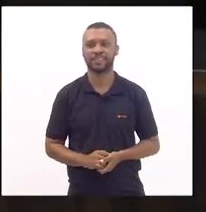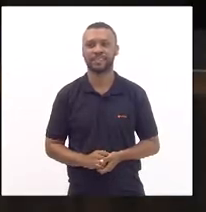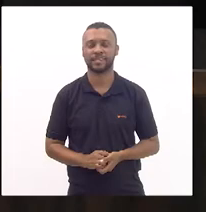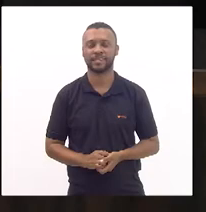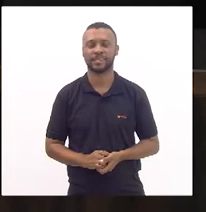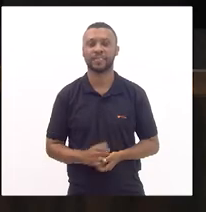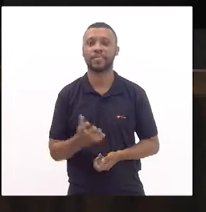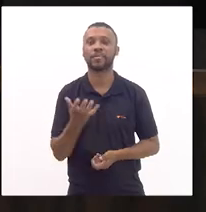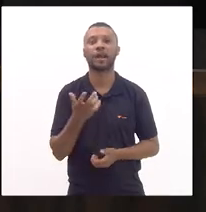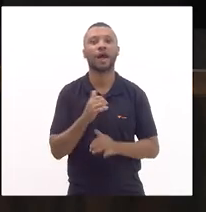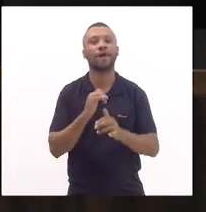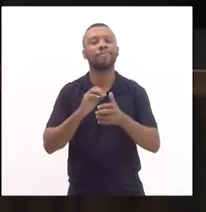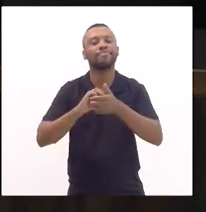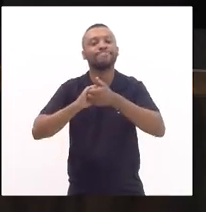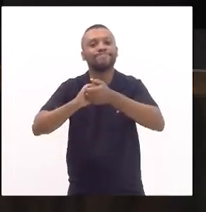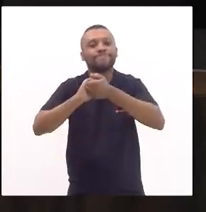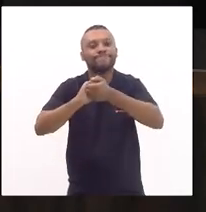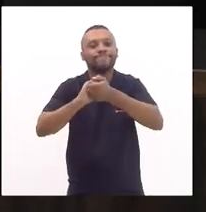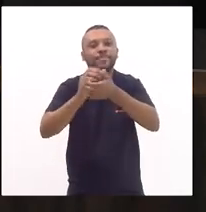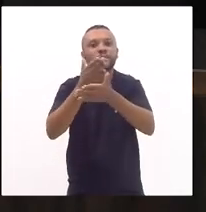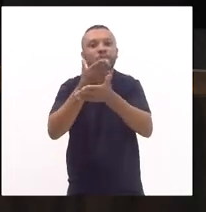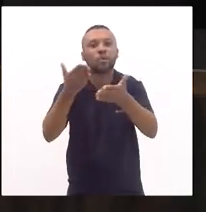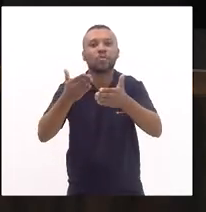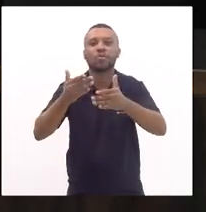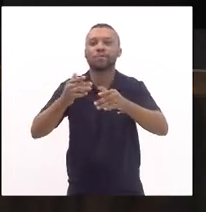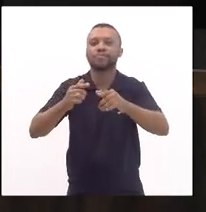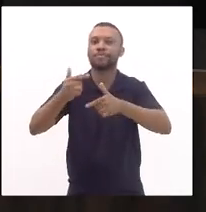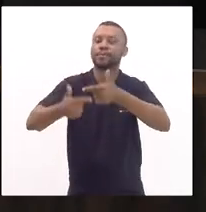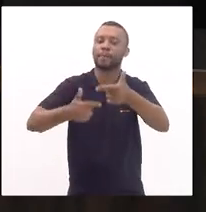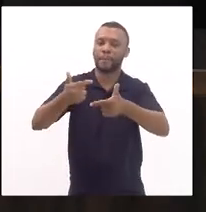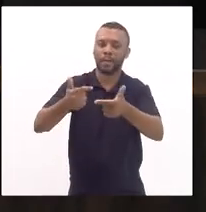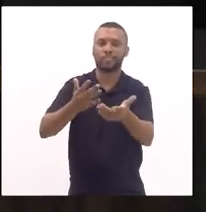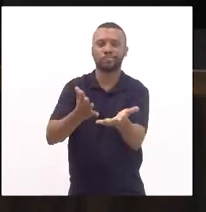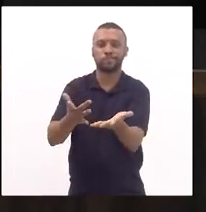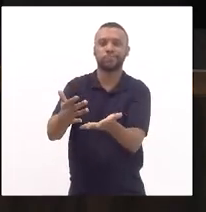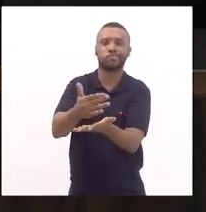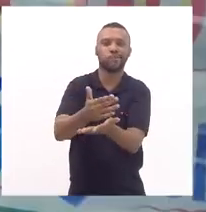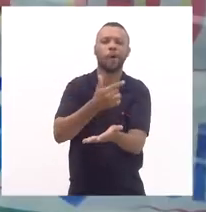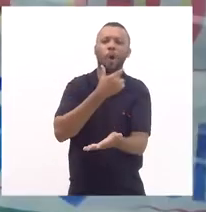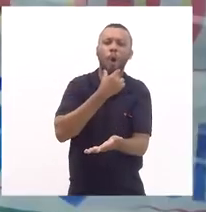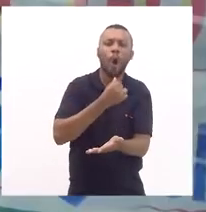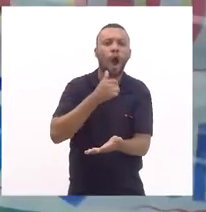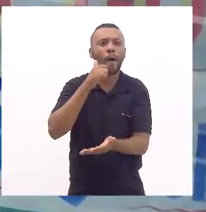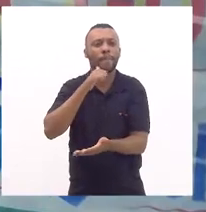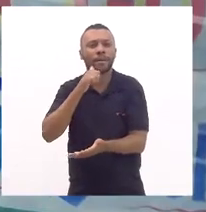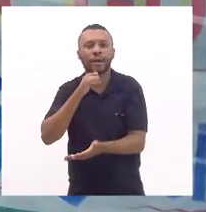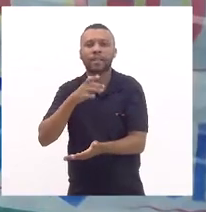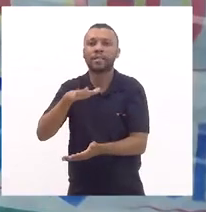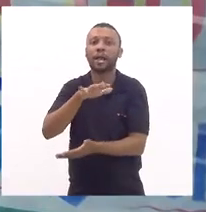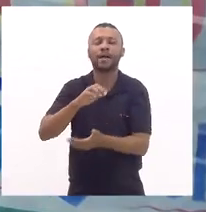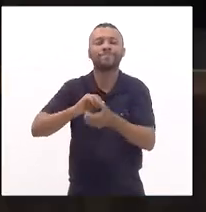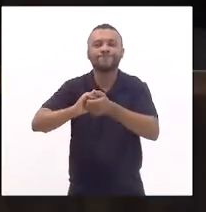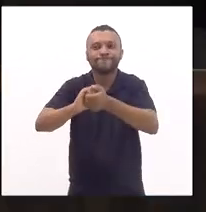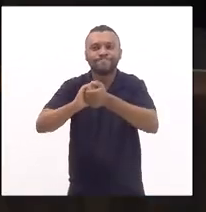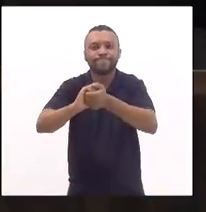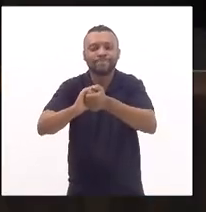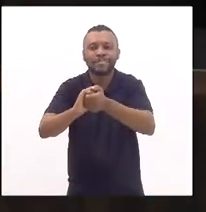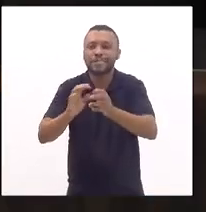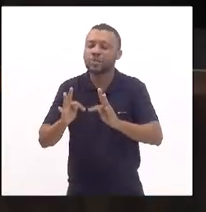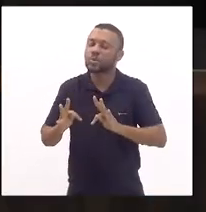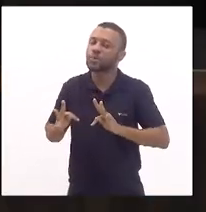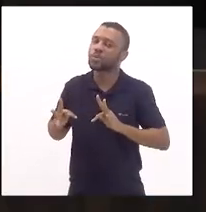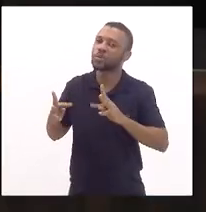Quero saudar a todos as catadoras e catadores. Quero saudar todas as catadoras e